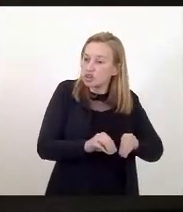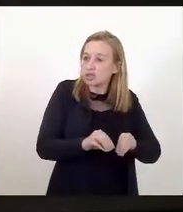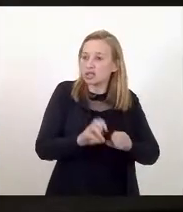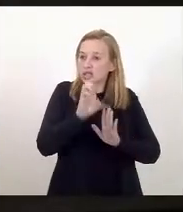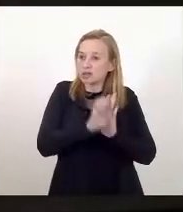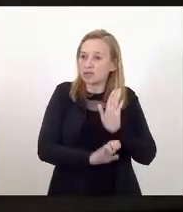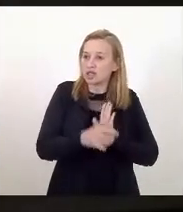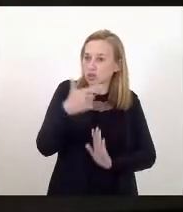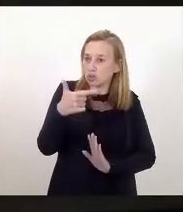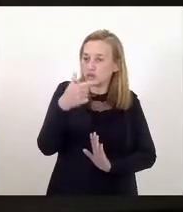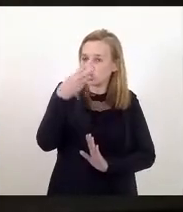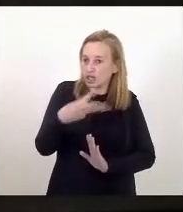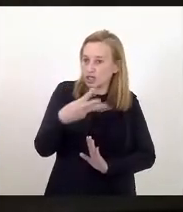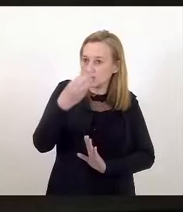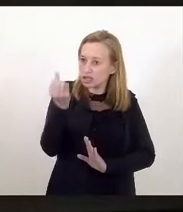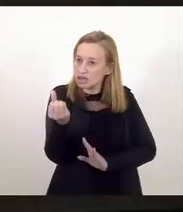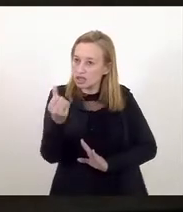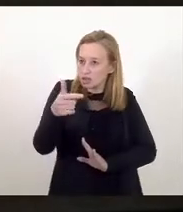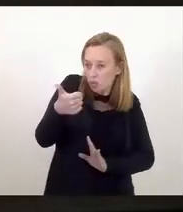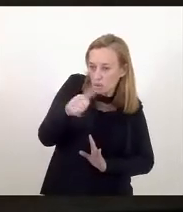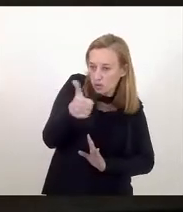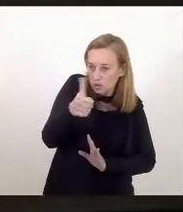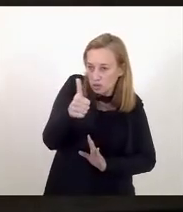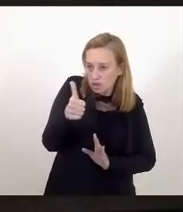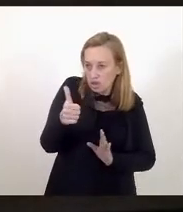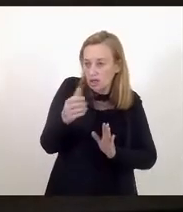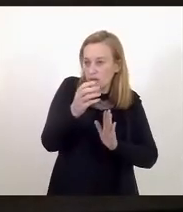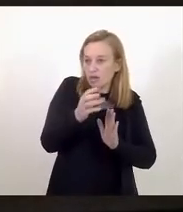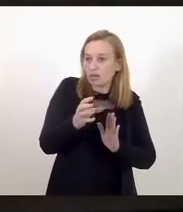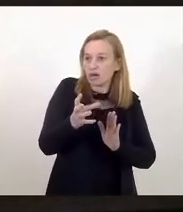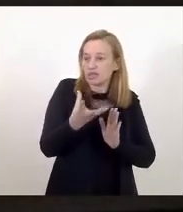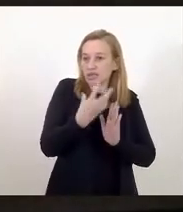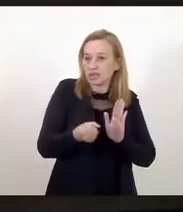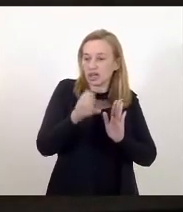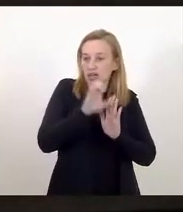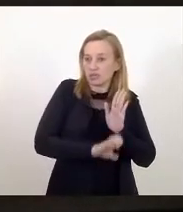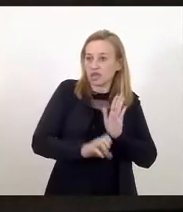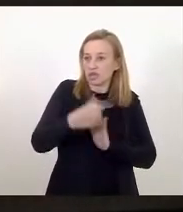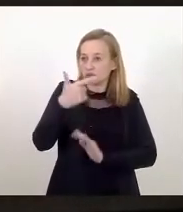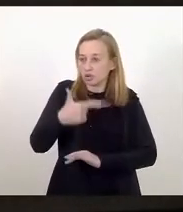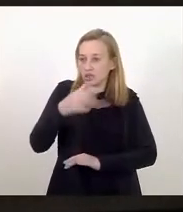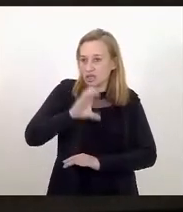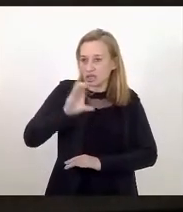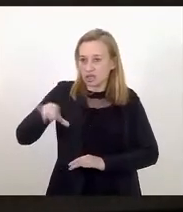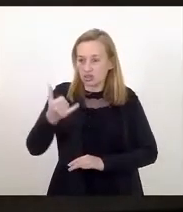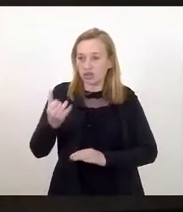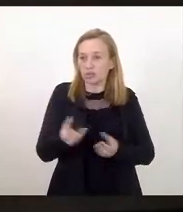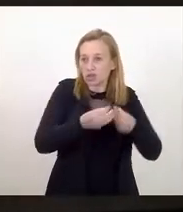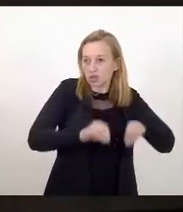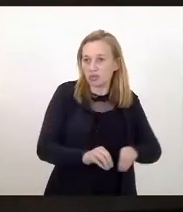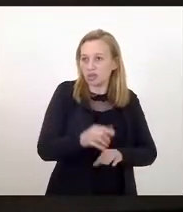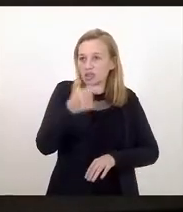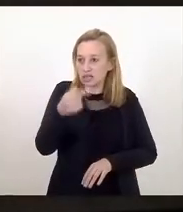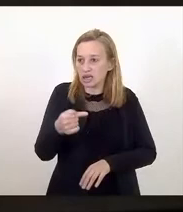às emendas 2, 3, 6 e 11 pela emenda 2 da CCJ, pela prejudicabilidade às emendas 7 e 12 pela emenda 1 da